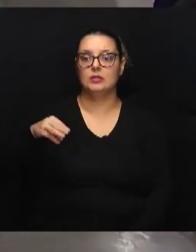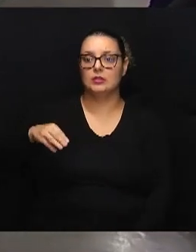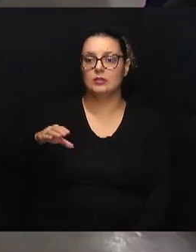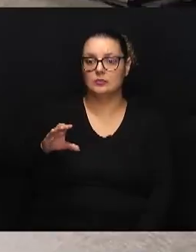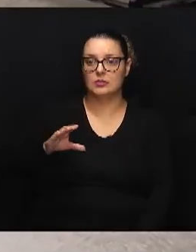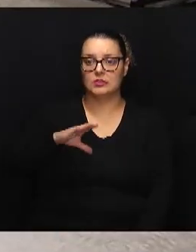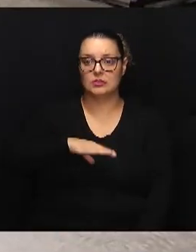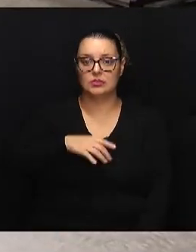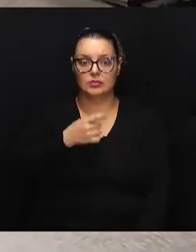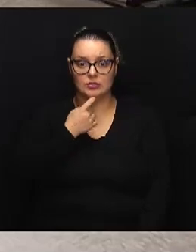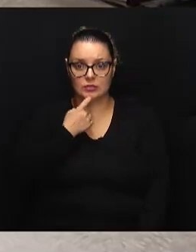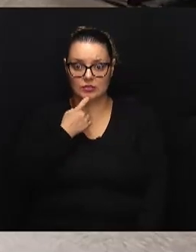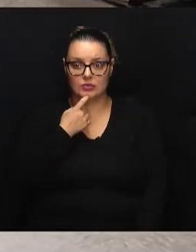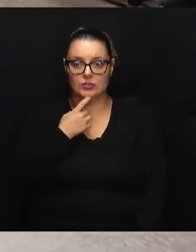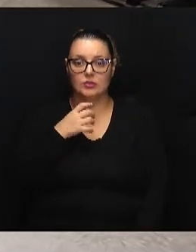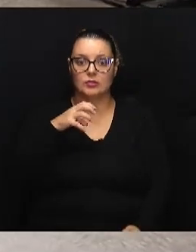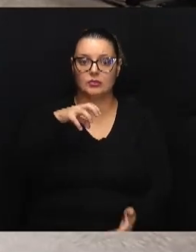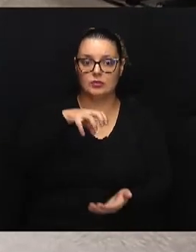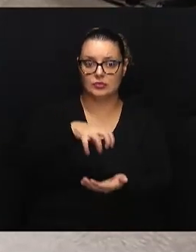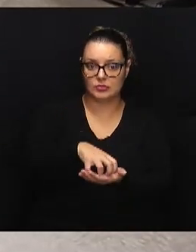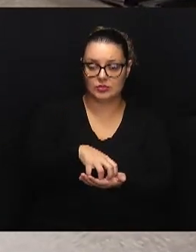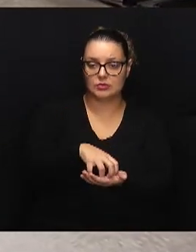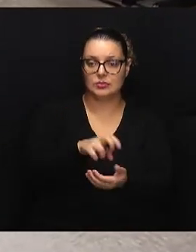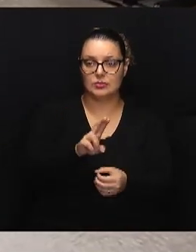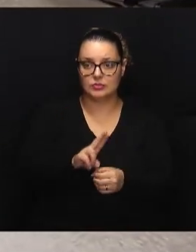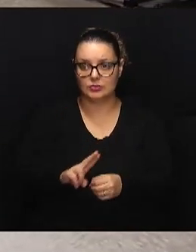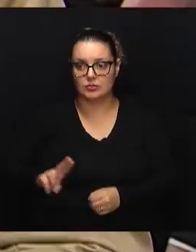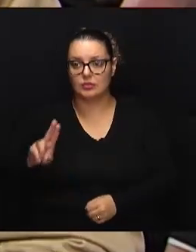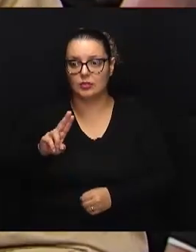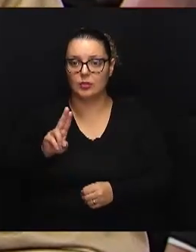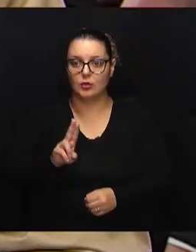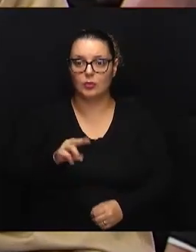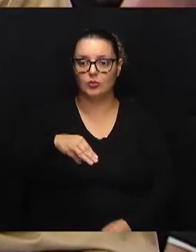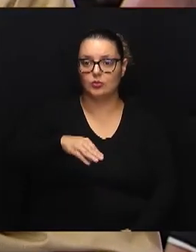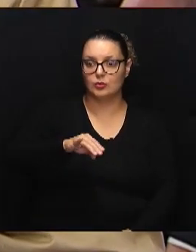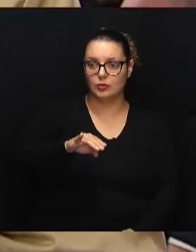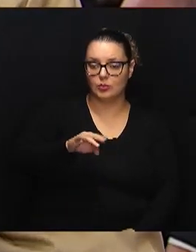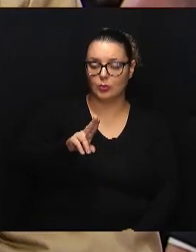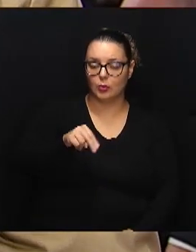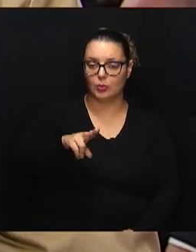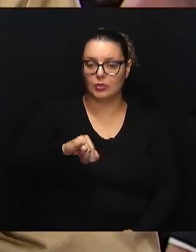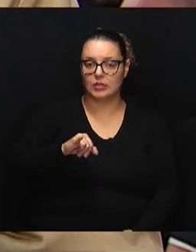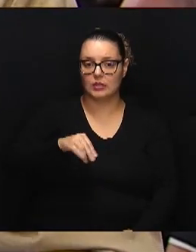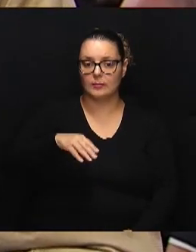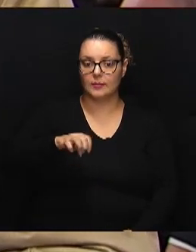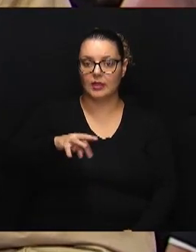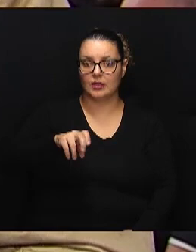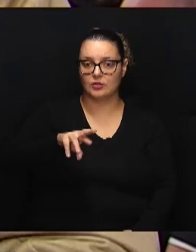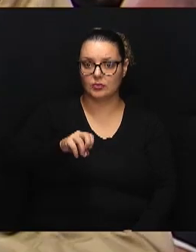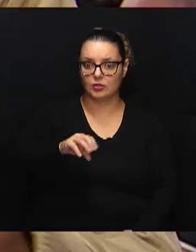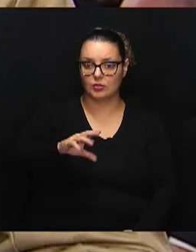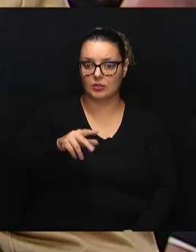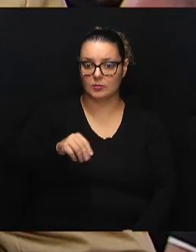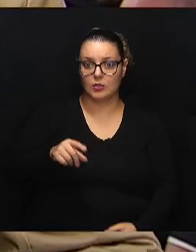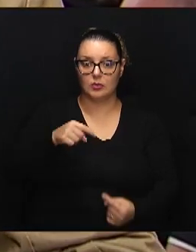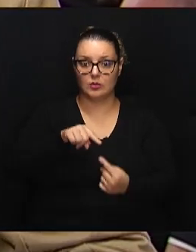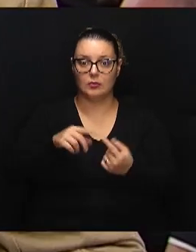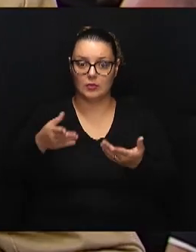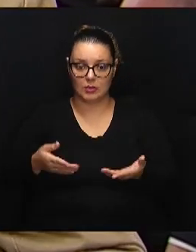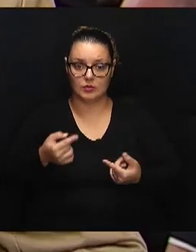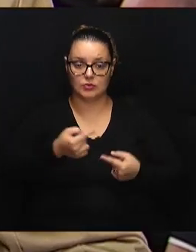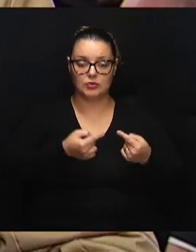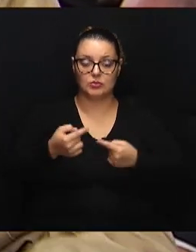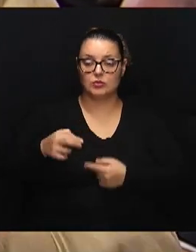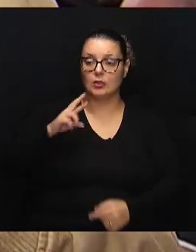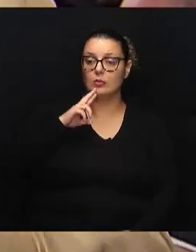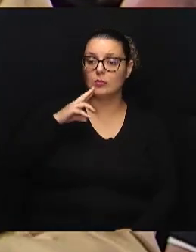de Campinas, que foi no Centro Universitário Unimetrocamp. Pois é, o objetivo do encontro aqui foi debater